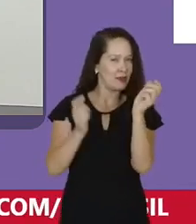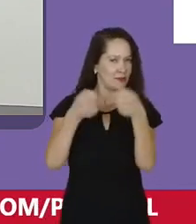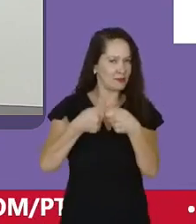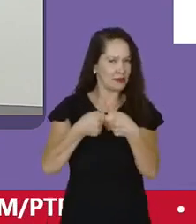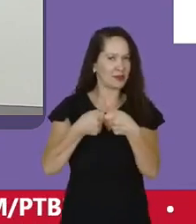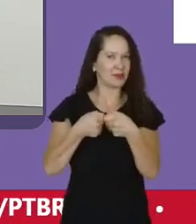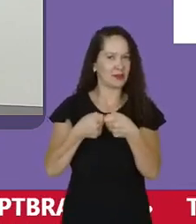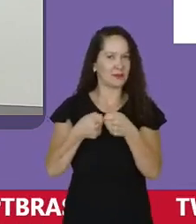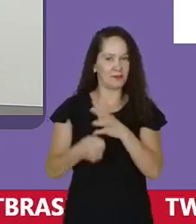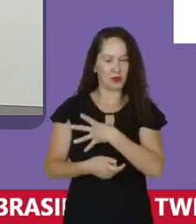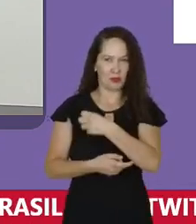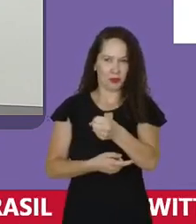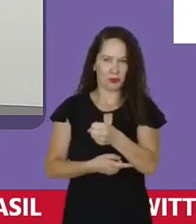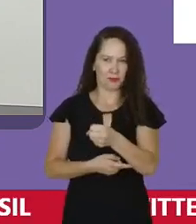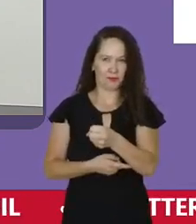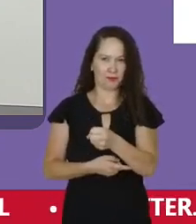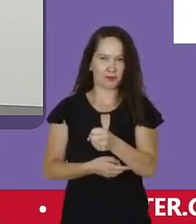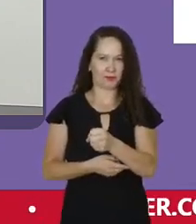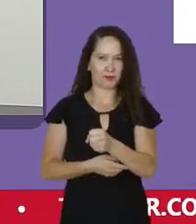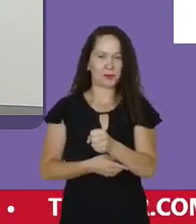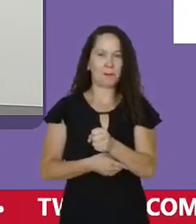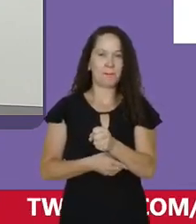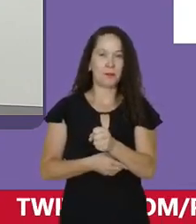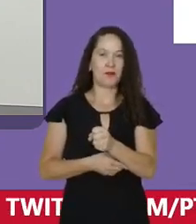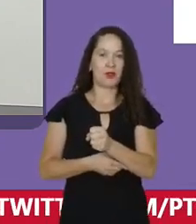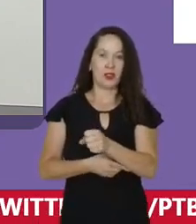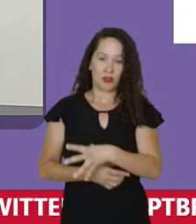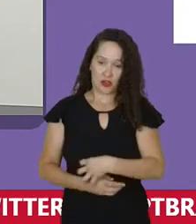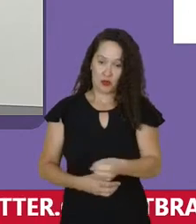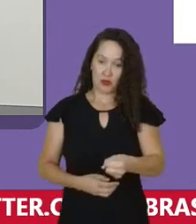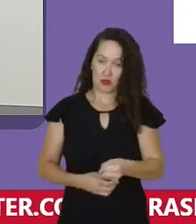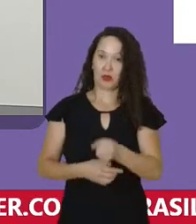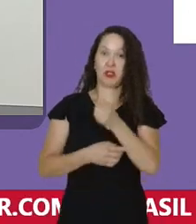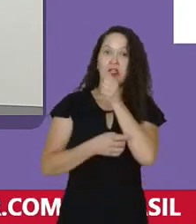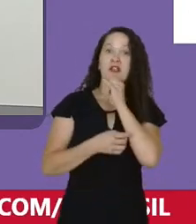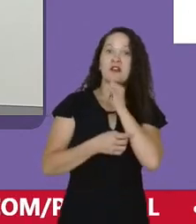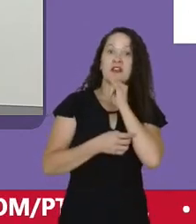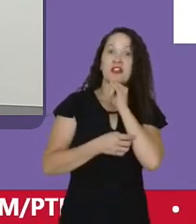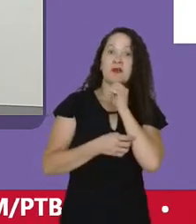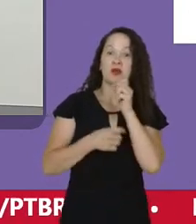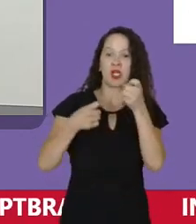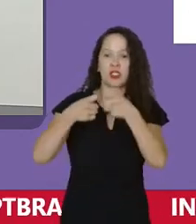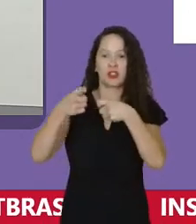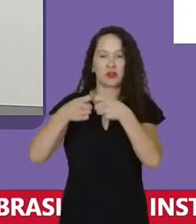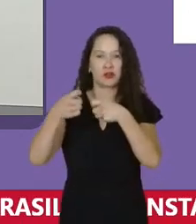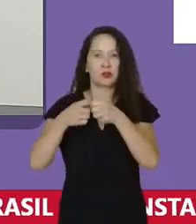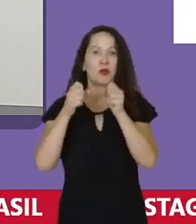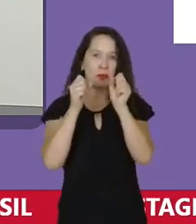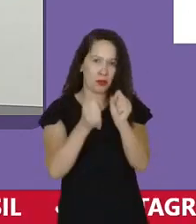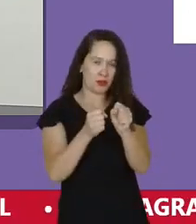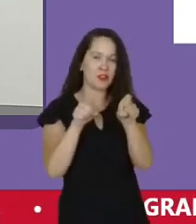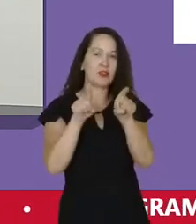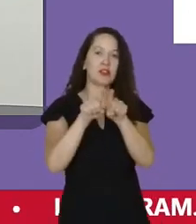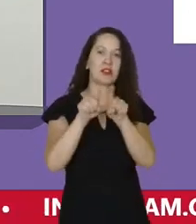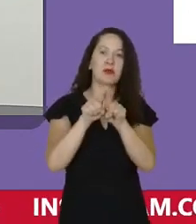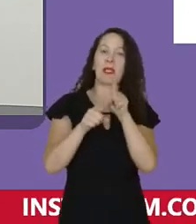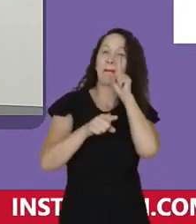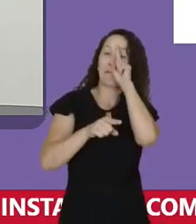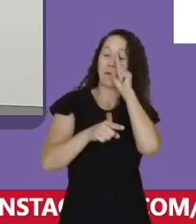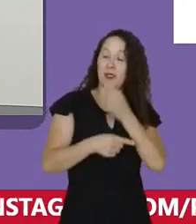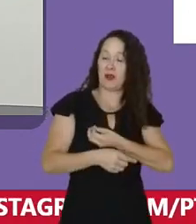aborto, sendo elas nos casos de estupro, nos casos de risco de morte para a mãe, assim também